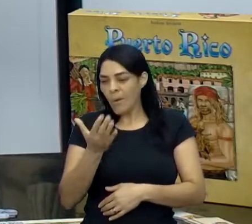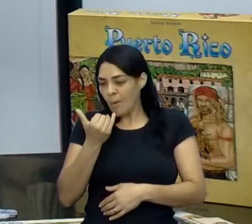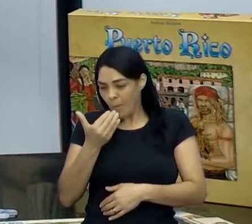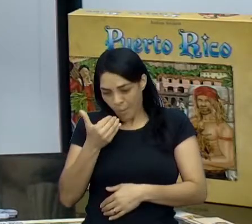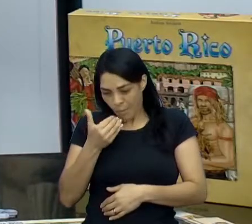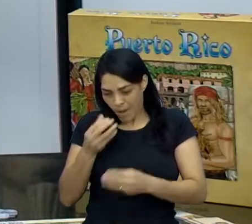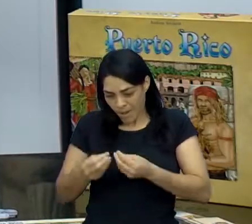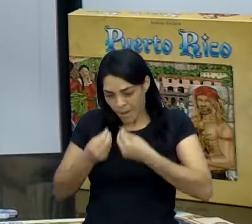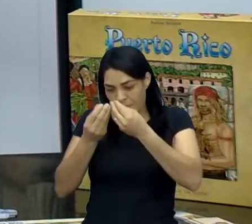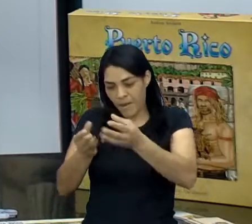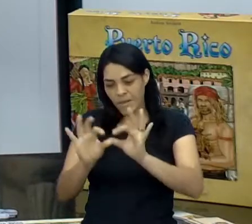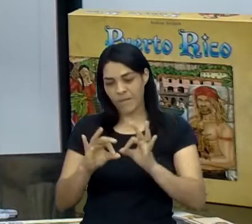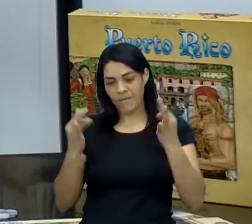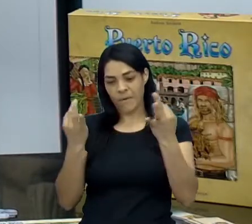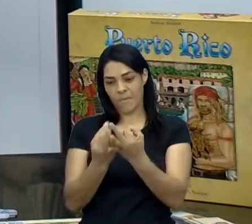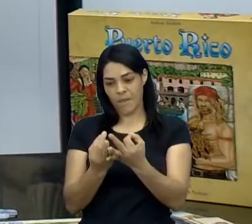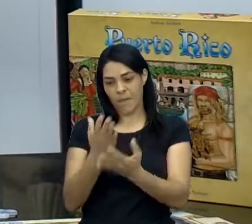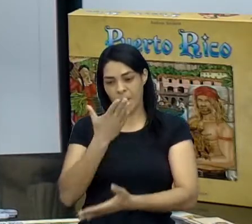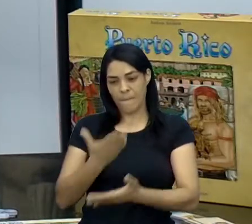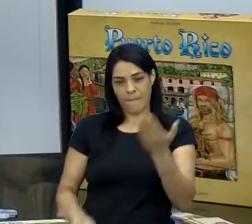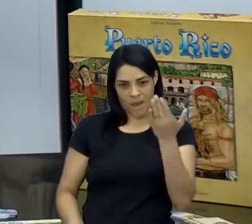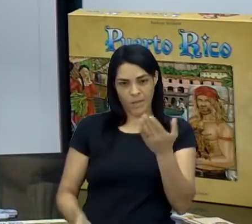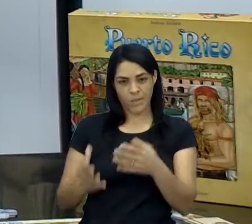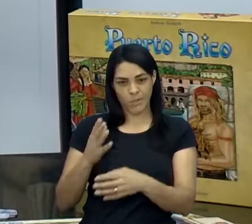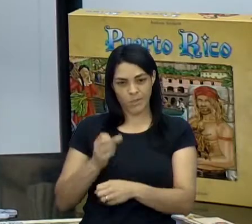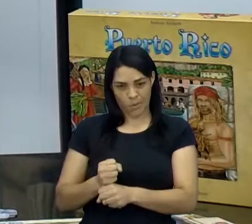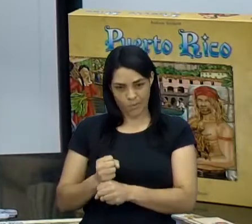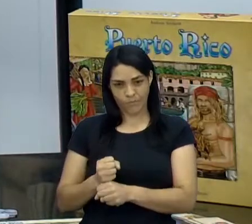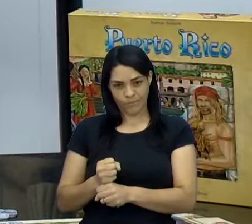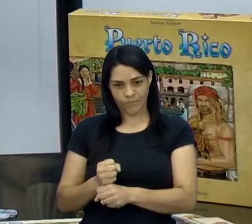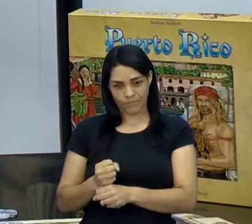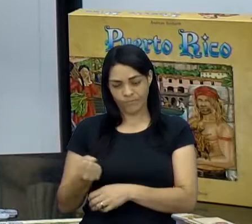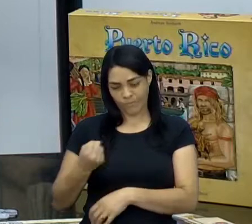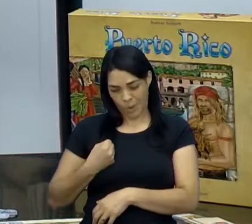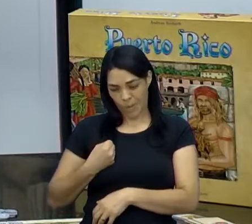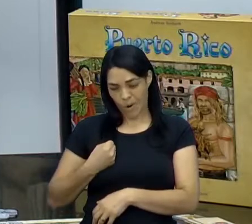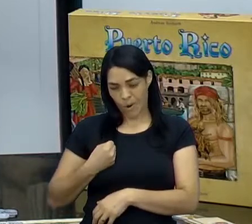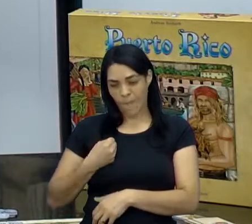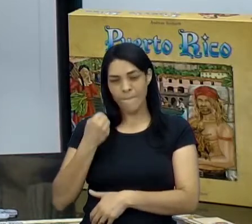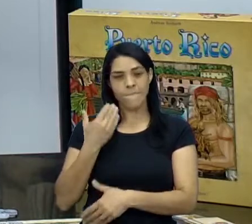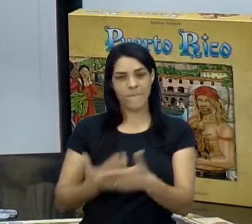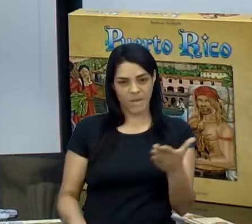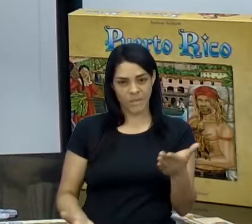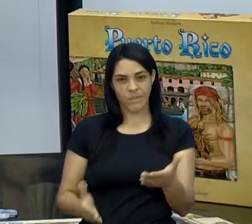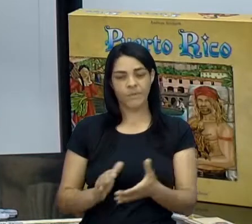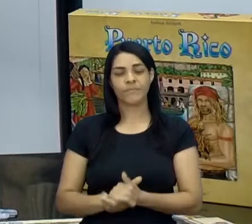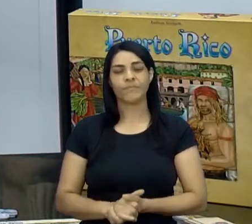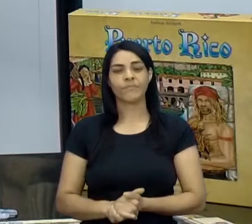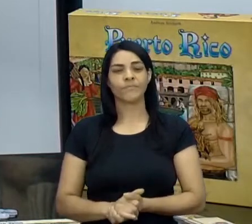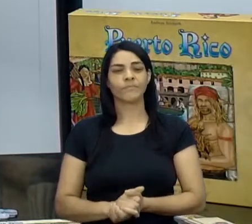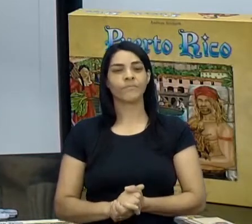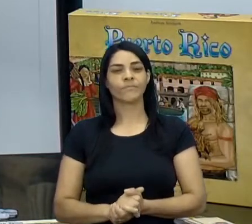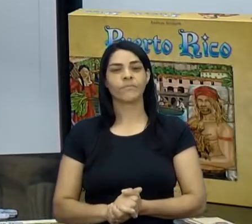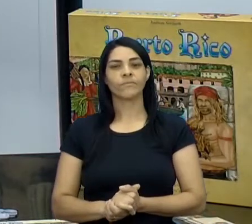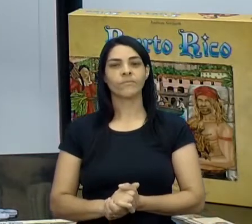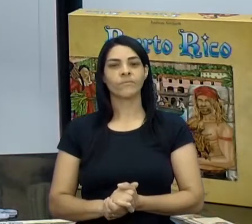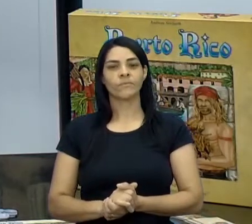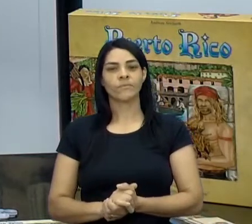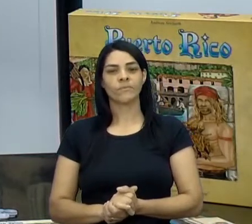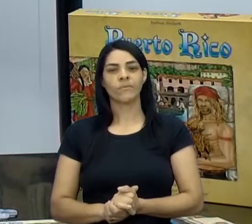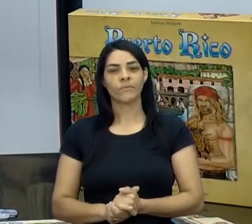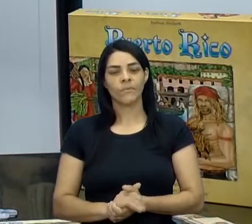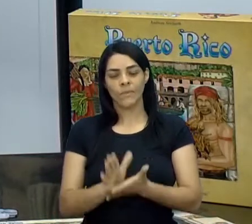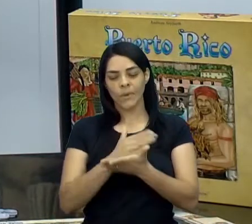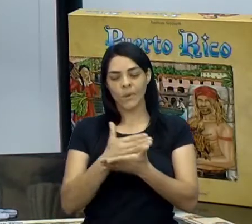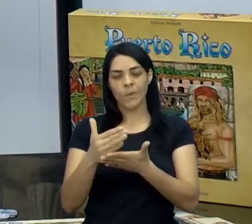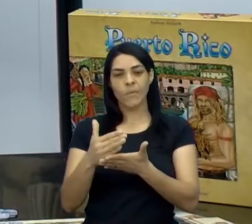para alimentar a sua família, você vai perder ponto. Porque aqui, lembrando, no jogo europeu, ponto de vitória. Então vai ser esse. Como começa